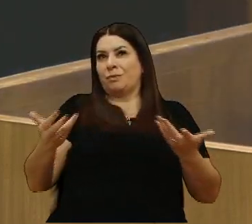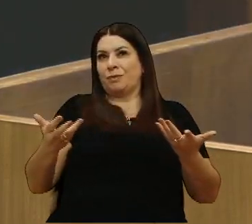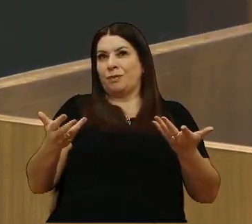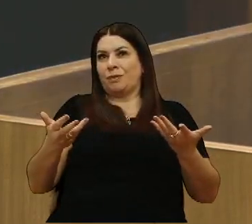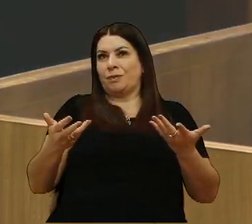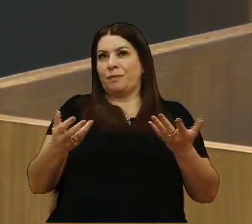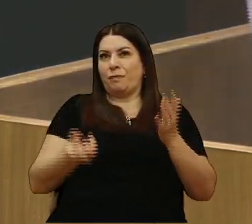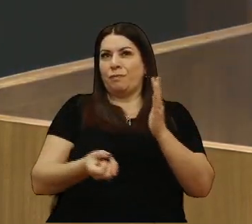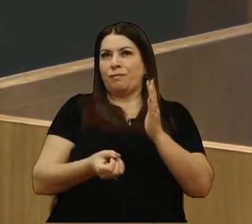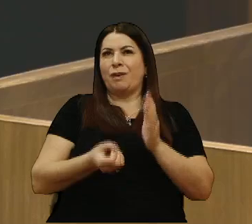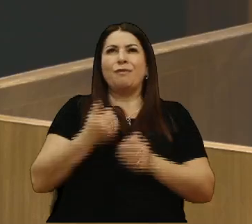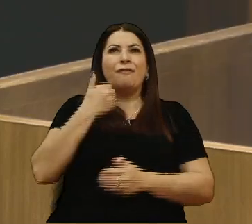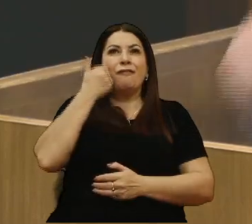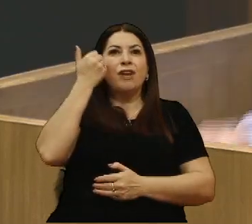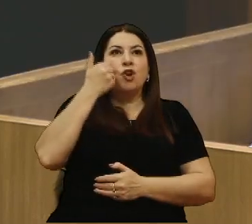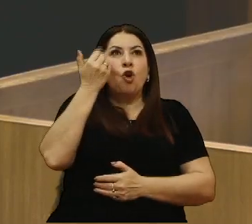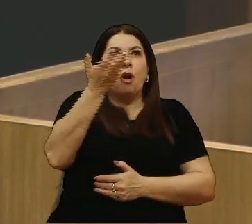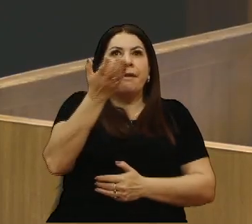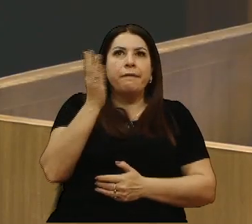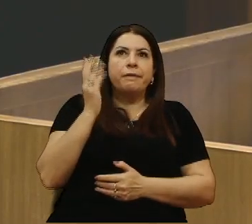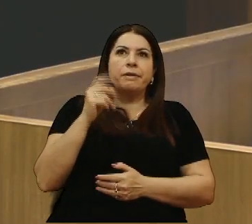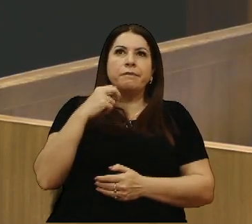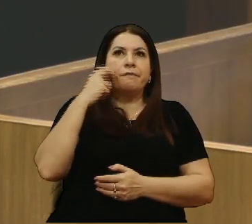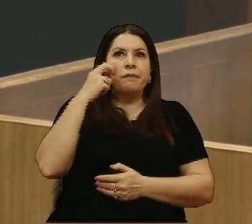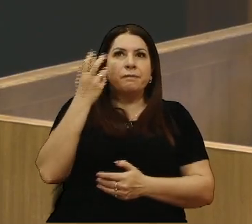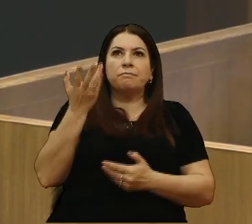Vão criar vergonha na cara quando?